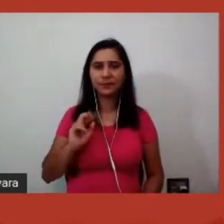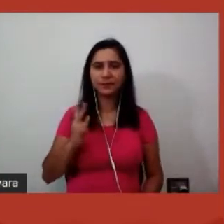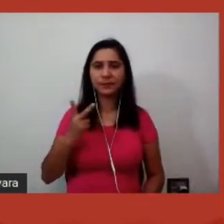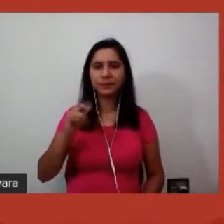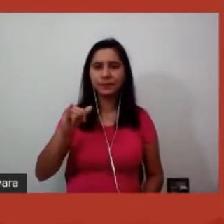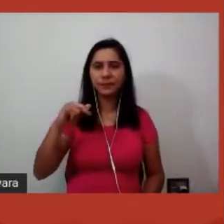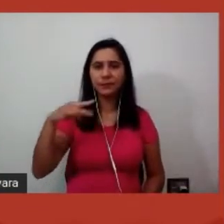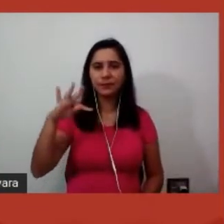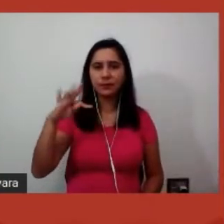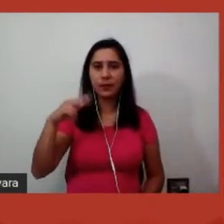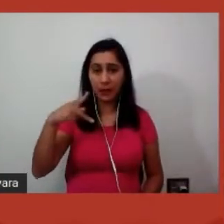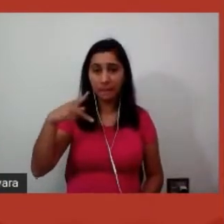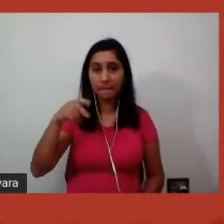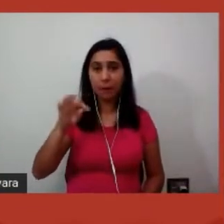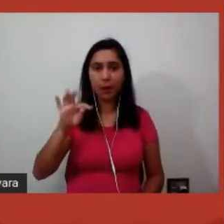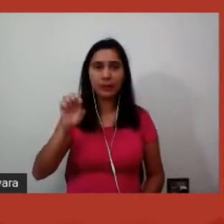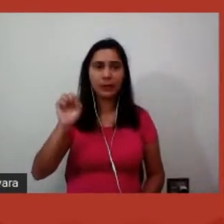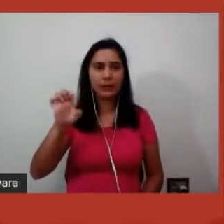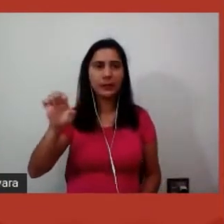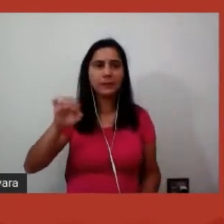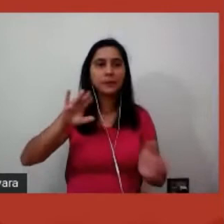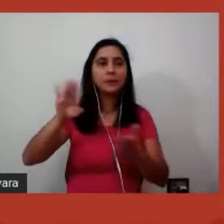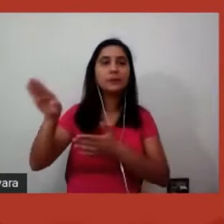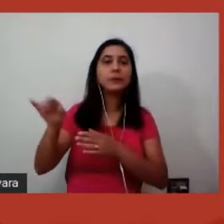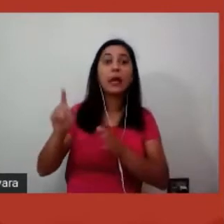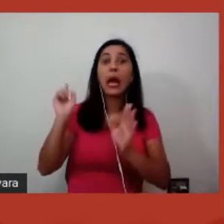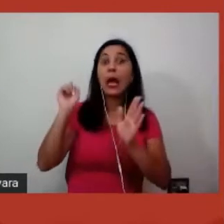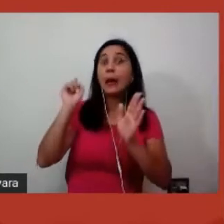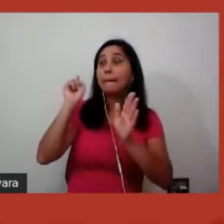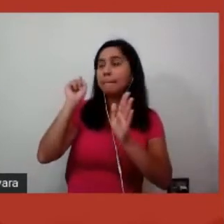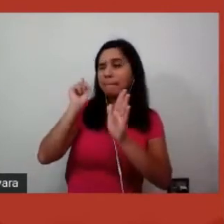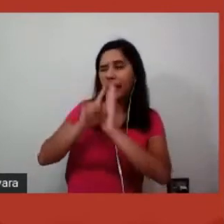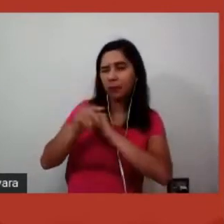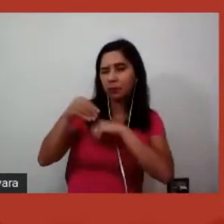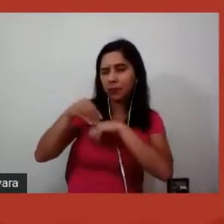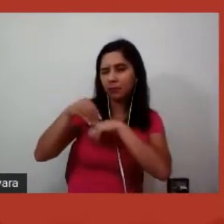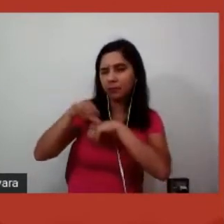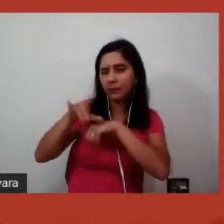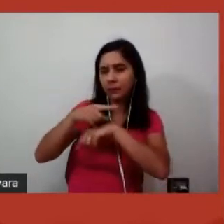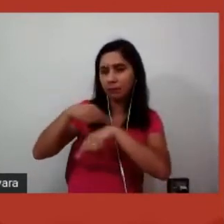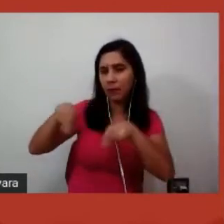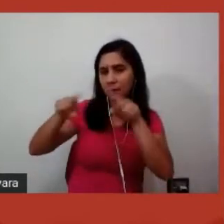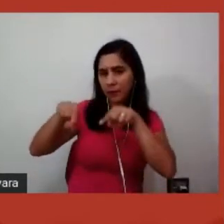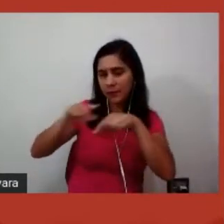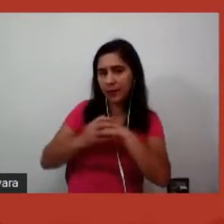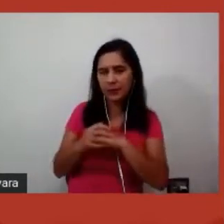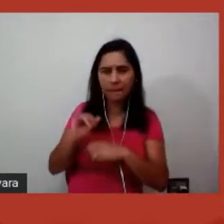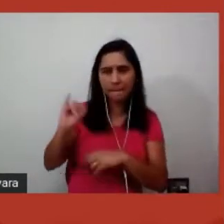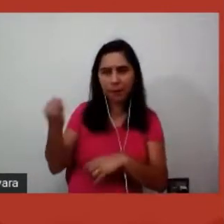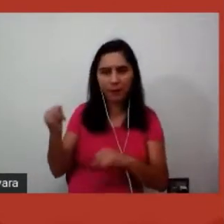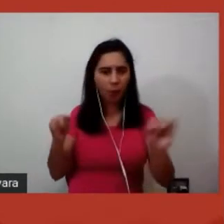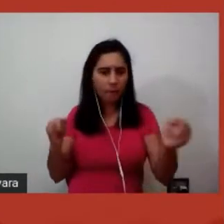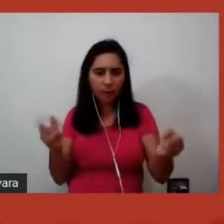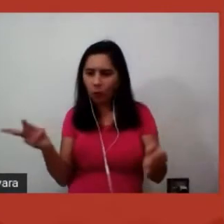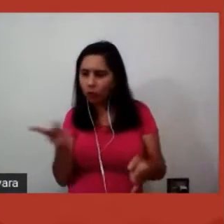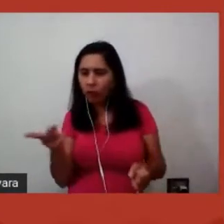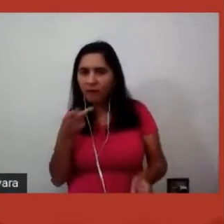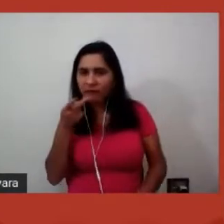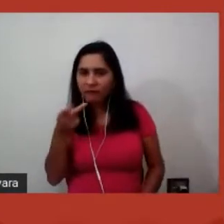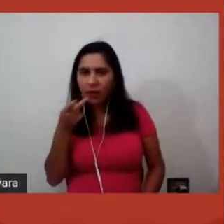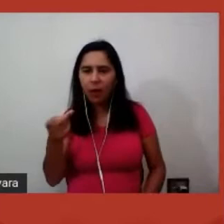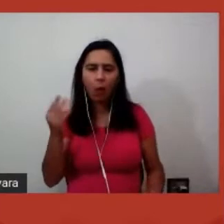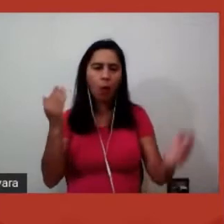Pessoal, e só jogando aí uma pergunta disparadora, né, aproveitando a fala da Ana e da Denise, fazendo